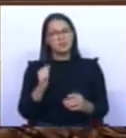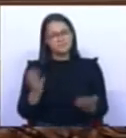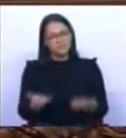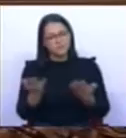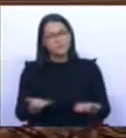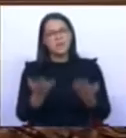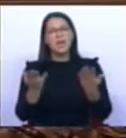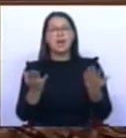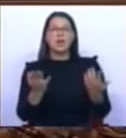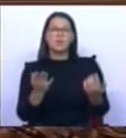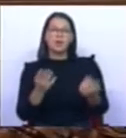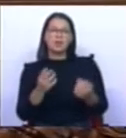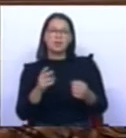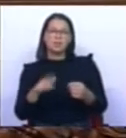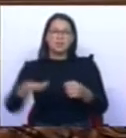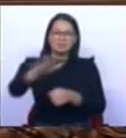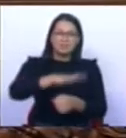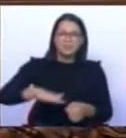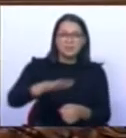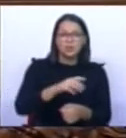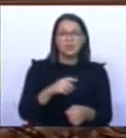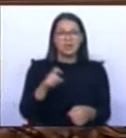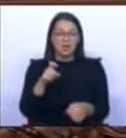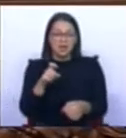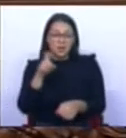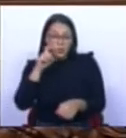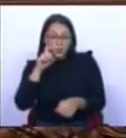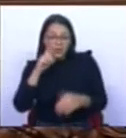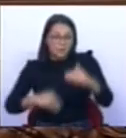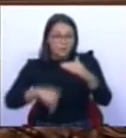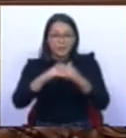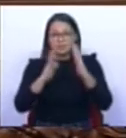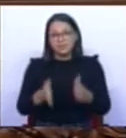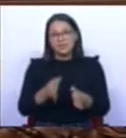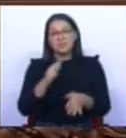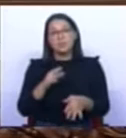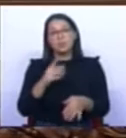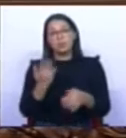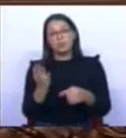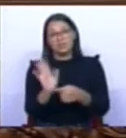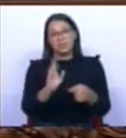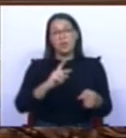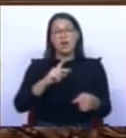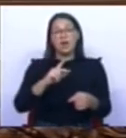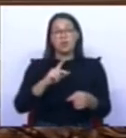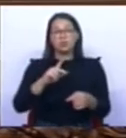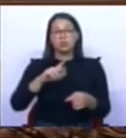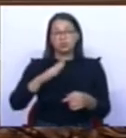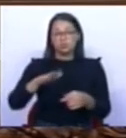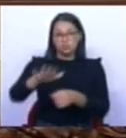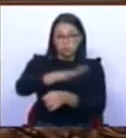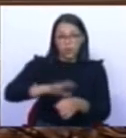estrutura aeroportuária numa zona de alta sensibilidade ambiental, como o estuário do Tejo, e tenta ludibriar as